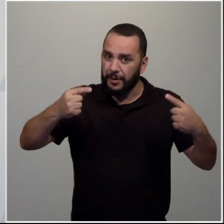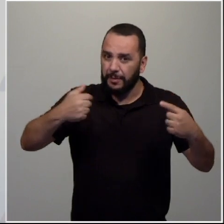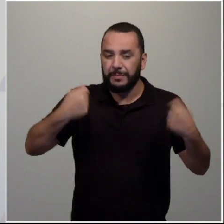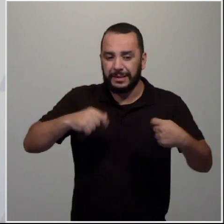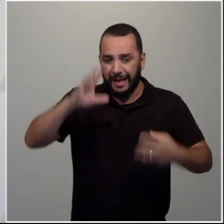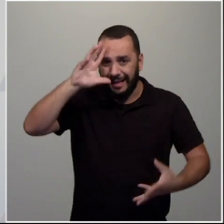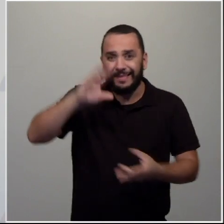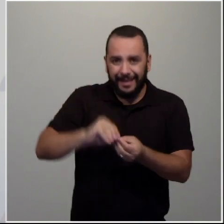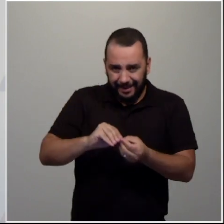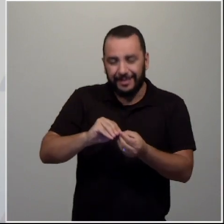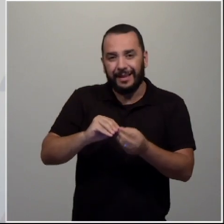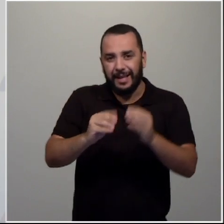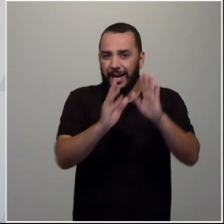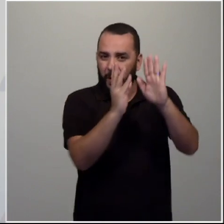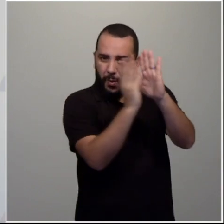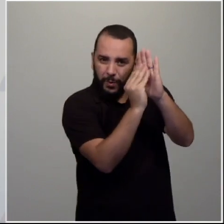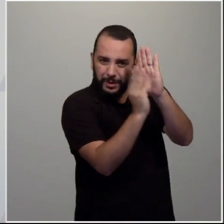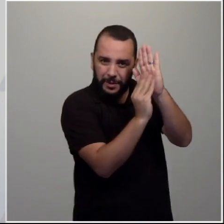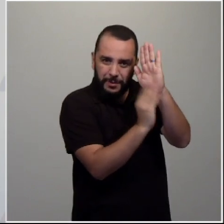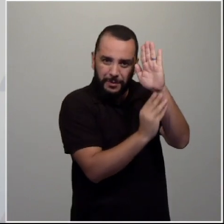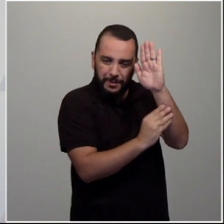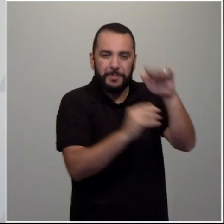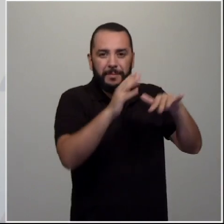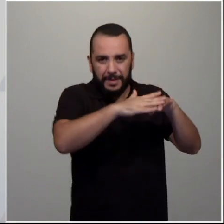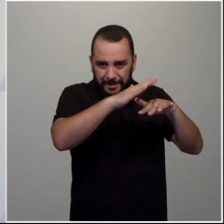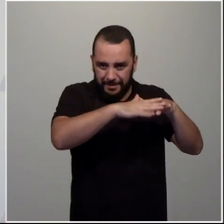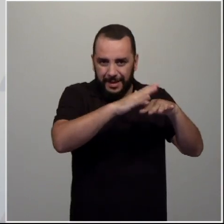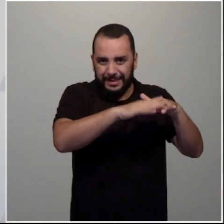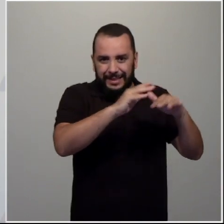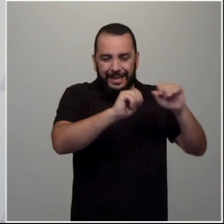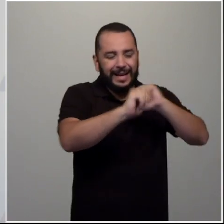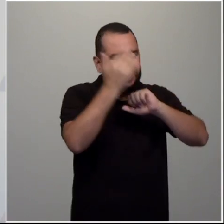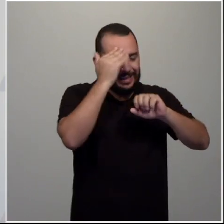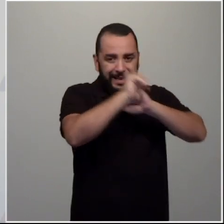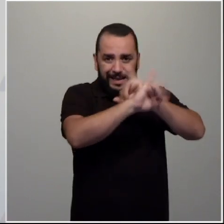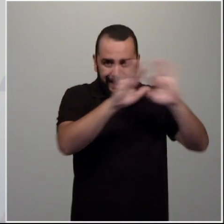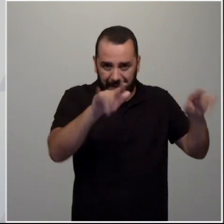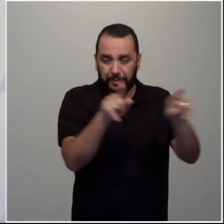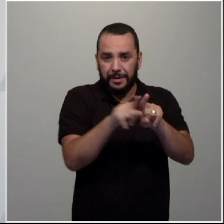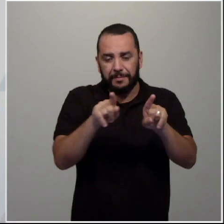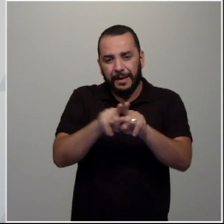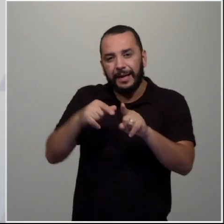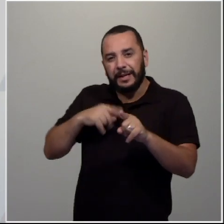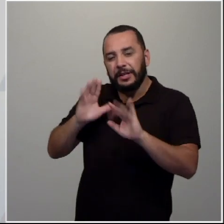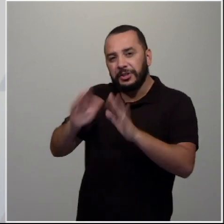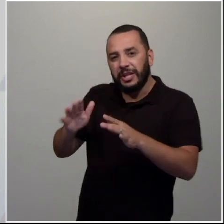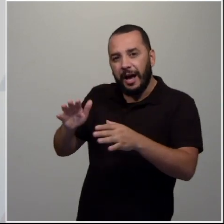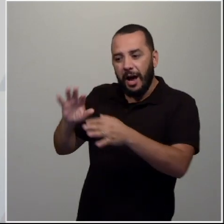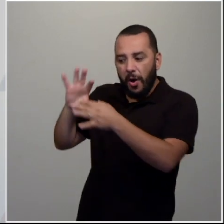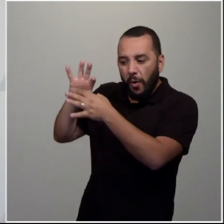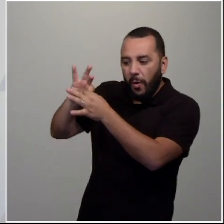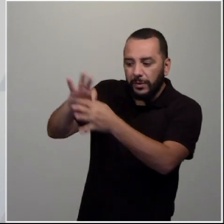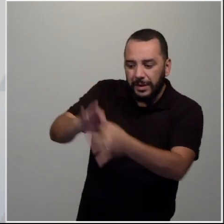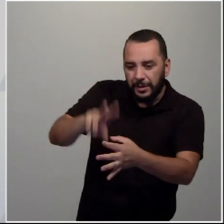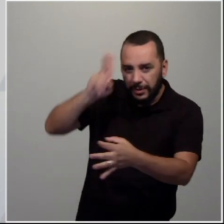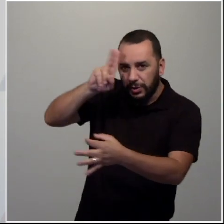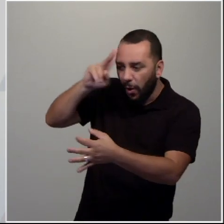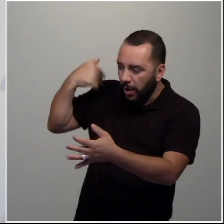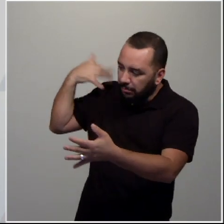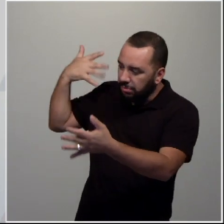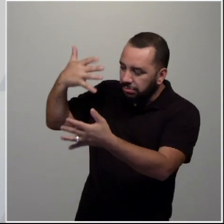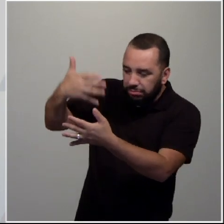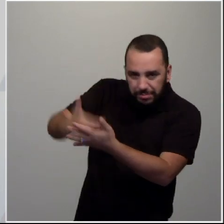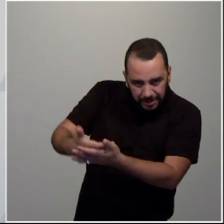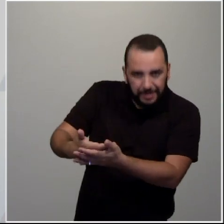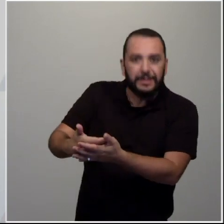conteúdo matemático é que ele vai abordar ele precisa entender o contexto histórico daquilo que ele quer trabalhar e